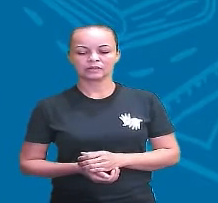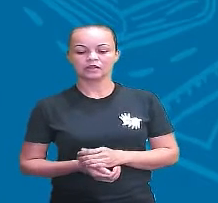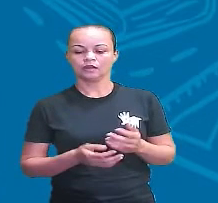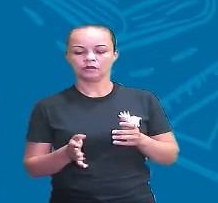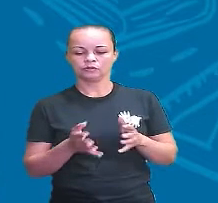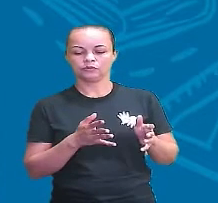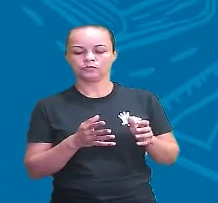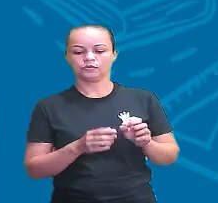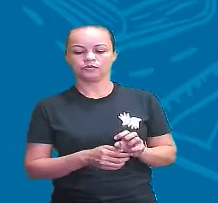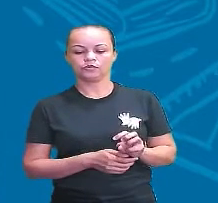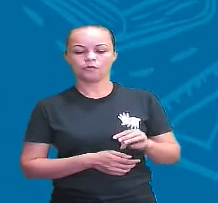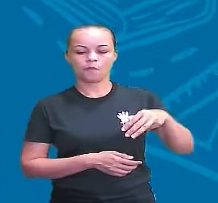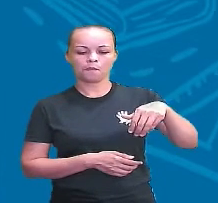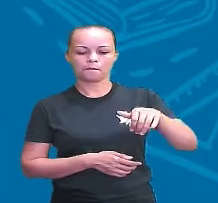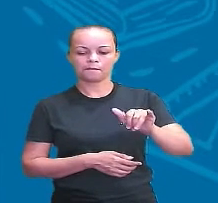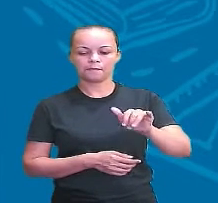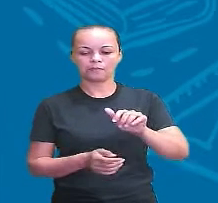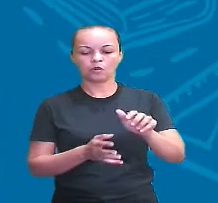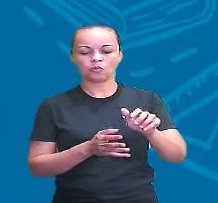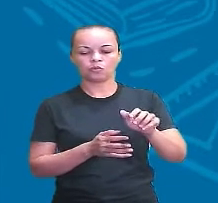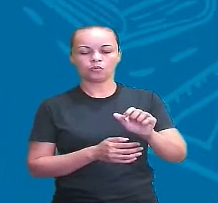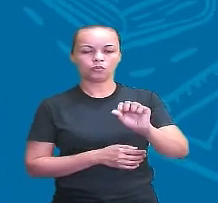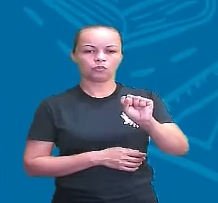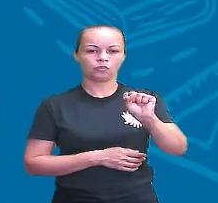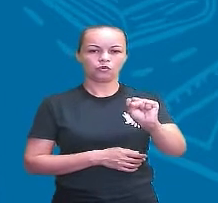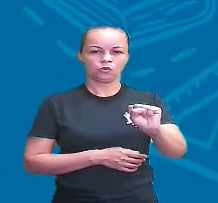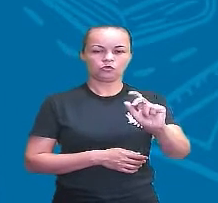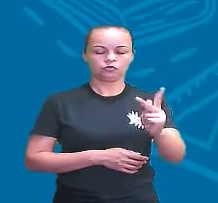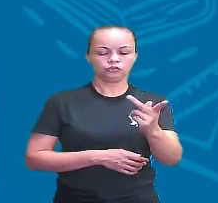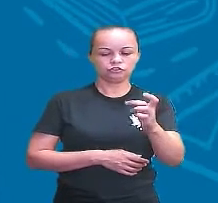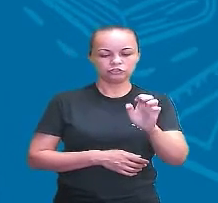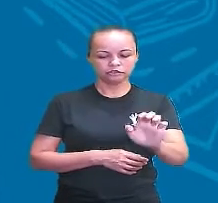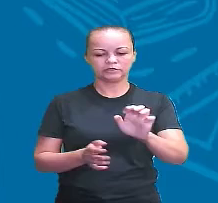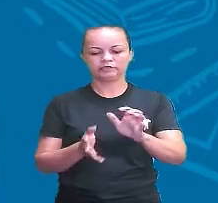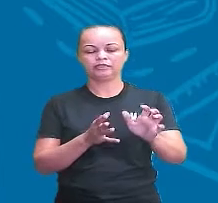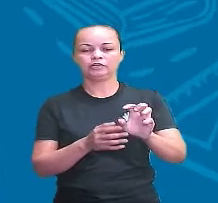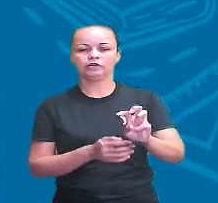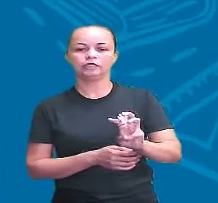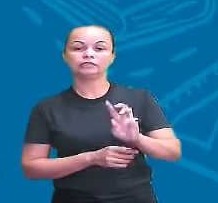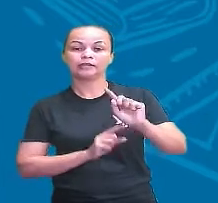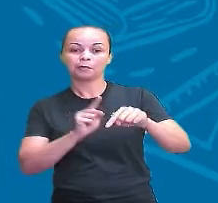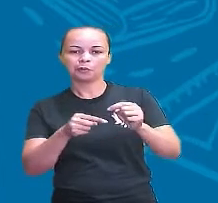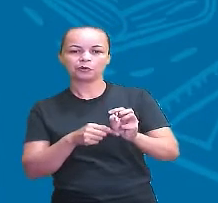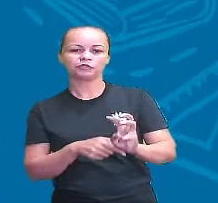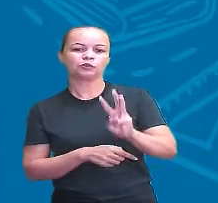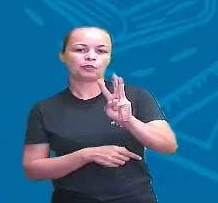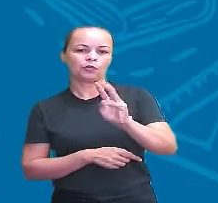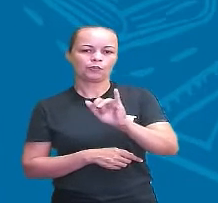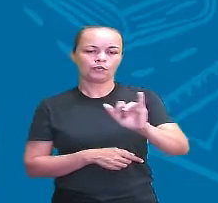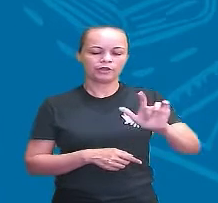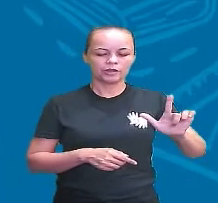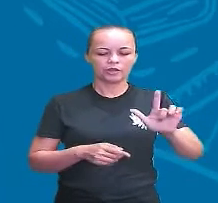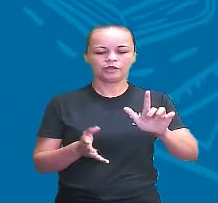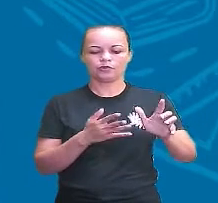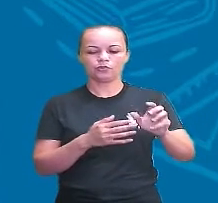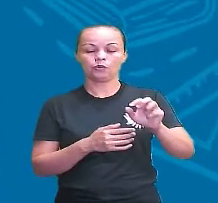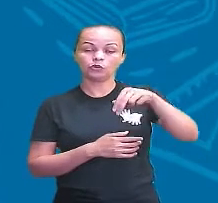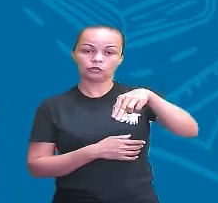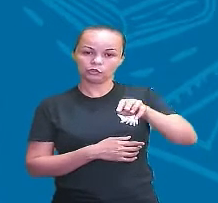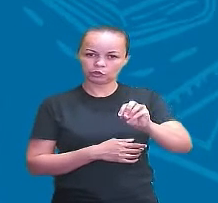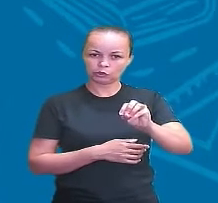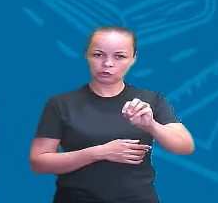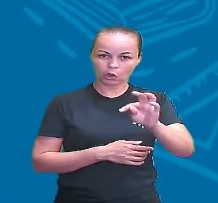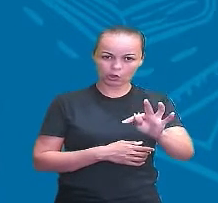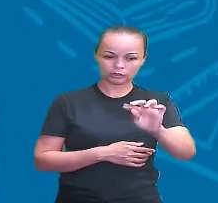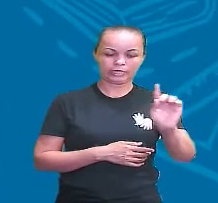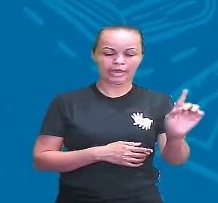que é o futuro, a partícula, na verdade. Depois nós temos o not, para dar negação aí a partícula de futuro. E em seguida o meu